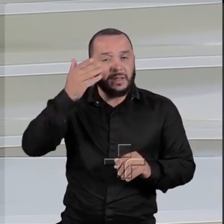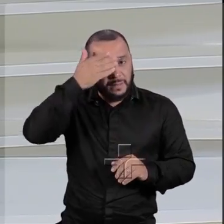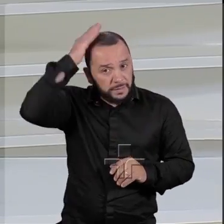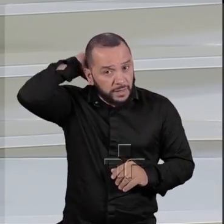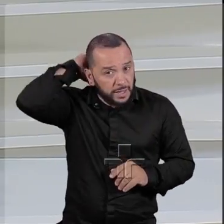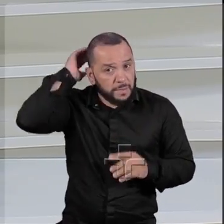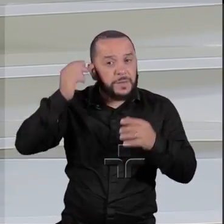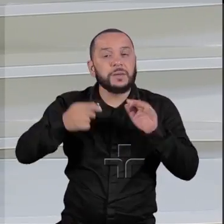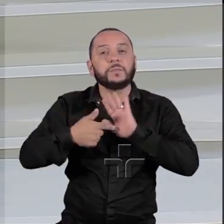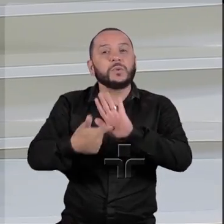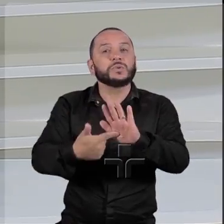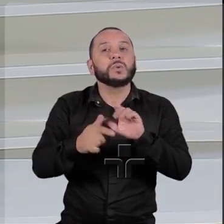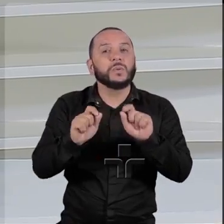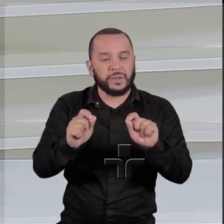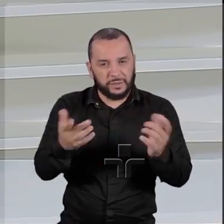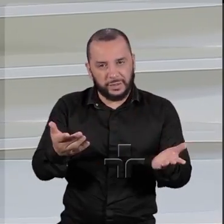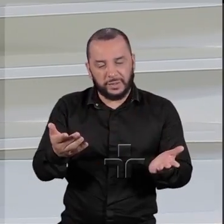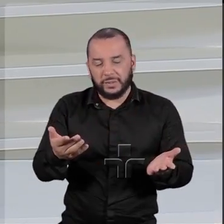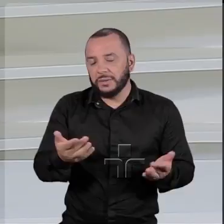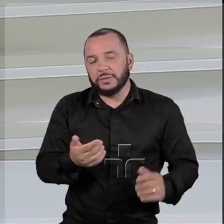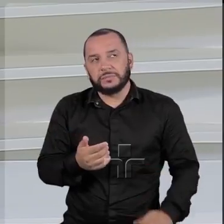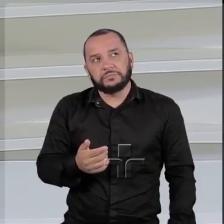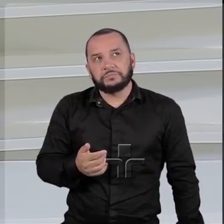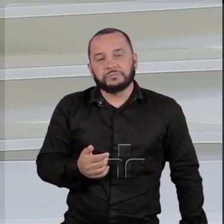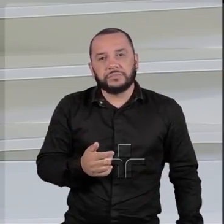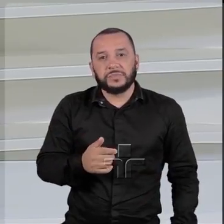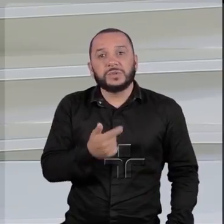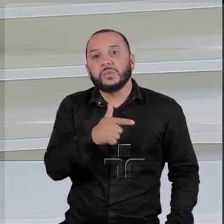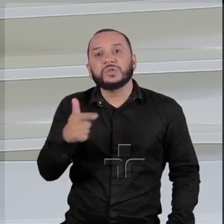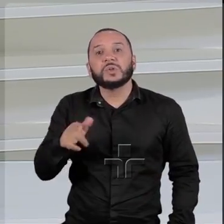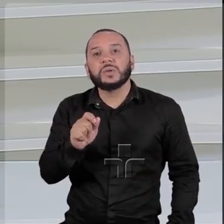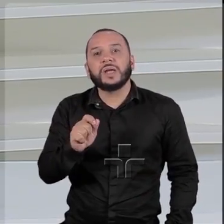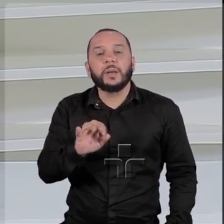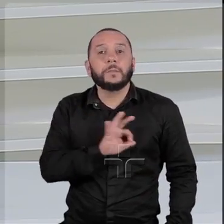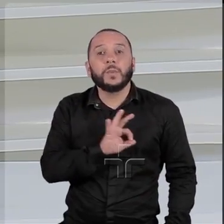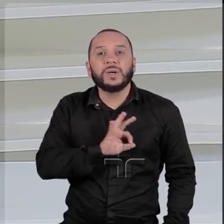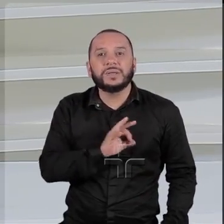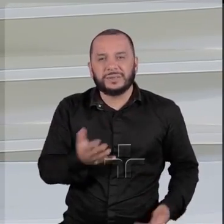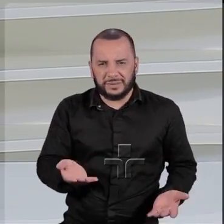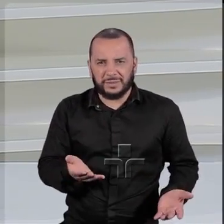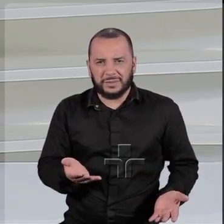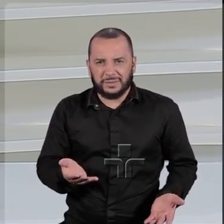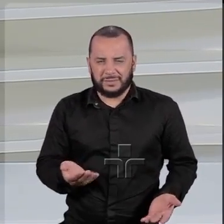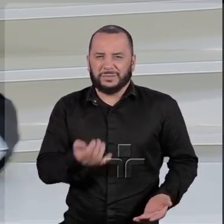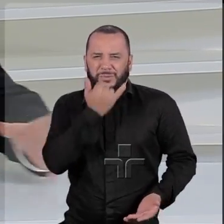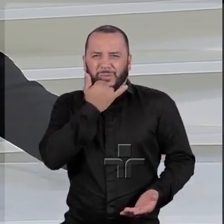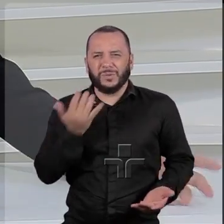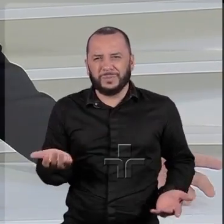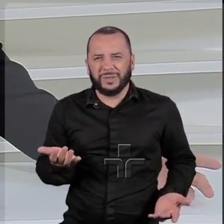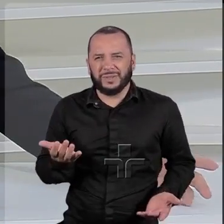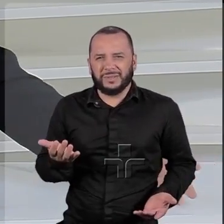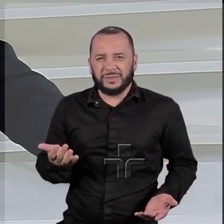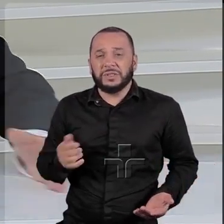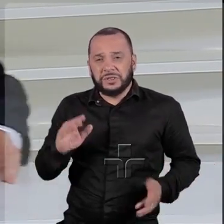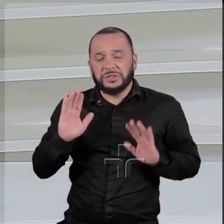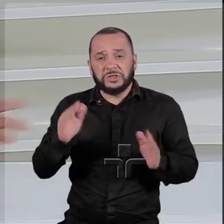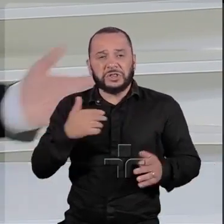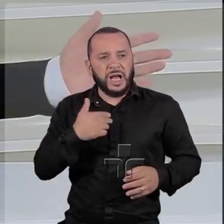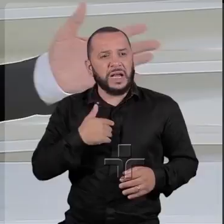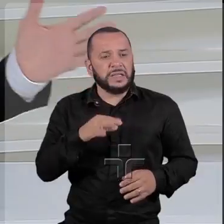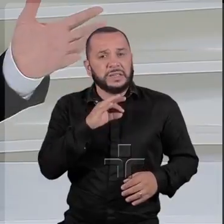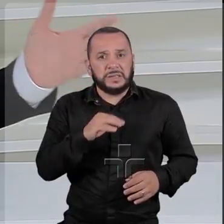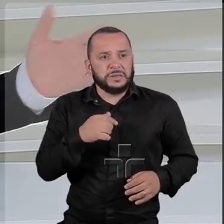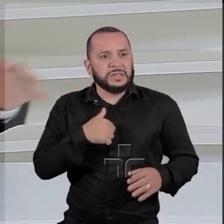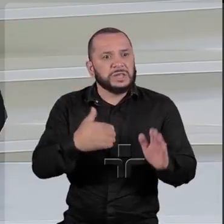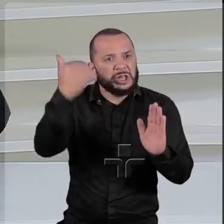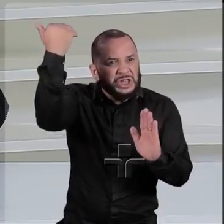de cara, não tinha as polícias. Isso foi uma sensação, bom, aí não pode, aí você deu demais para a professora. Bom,